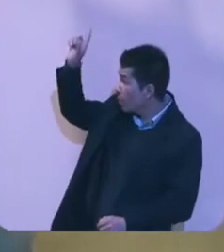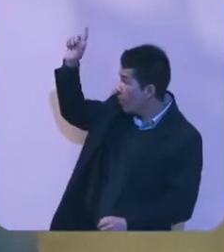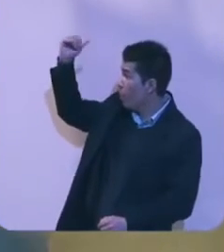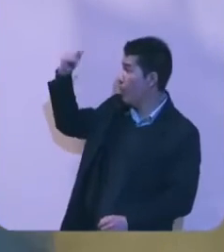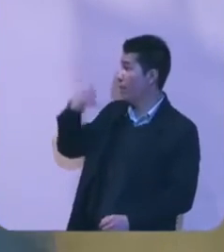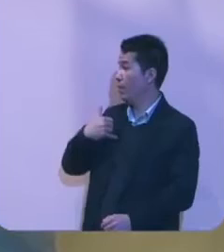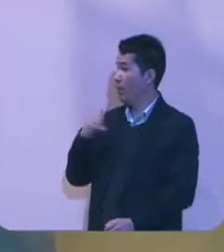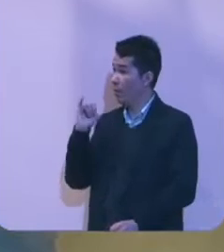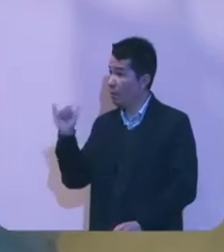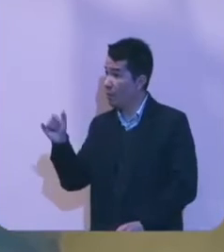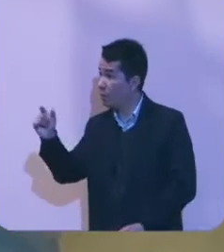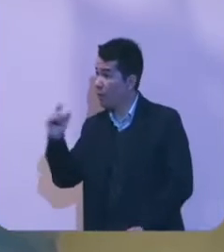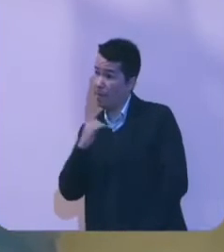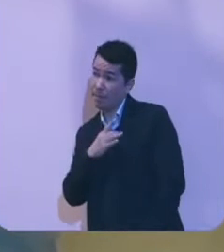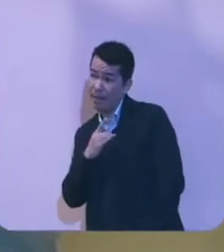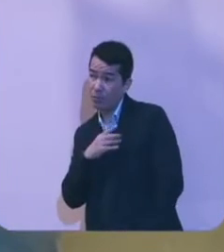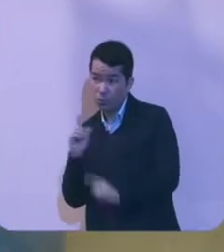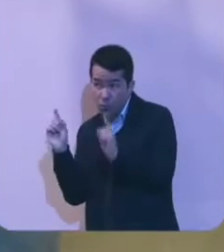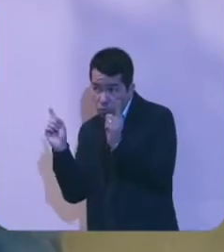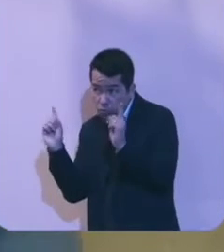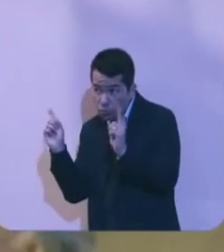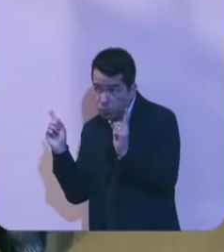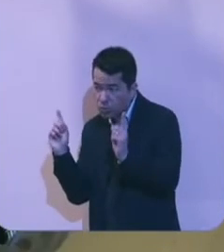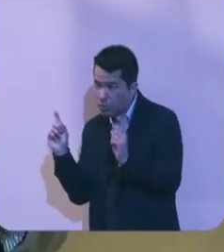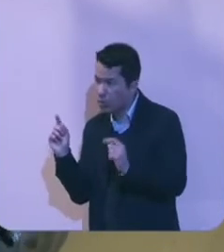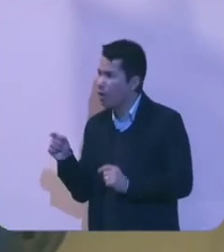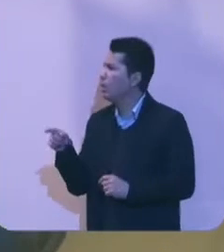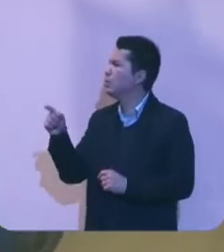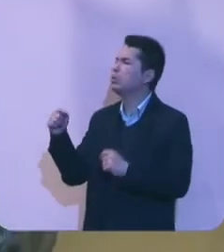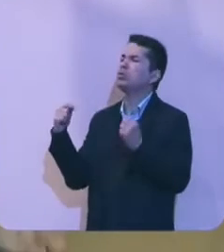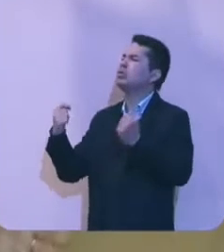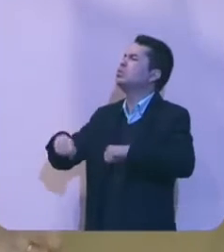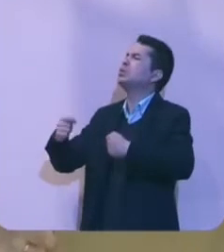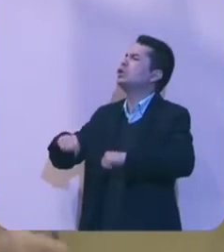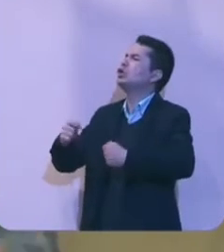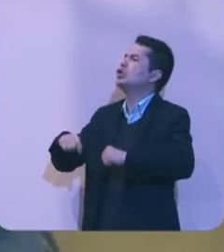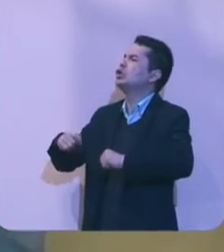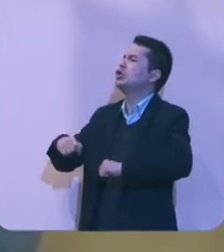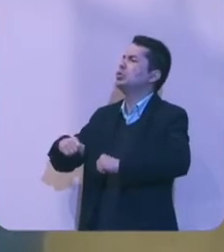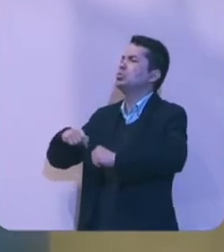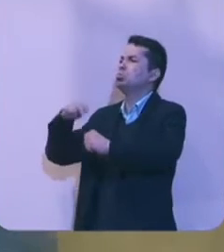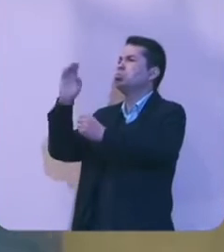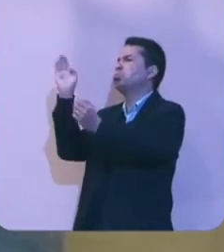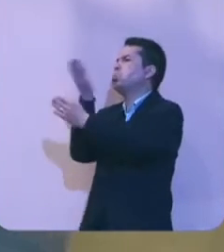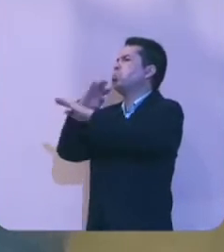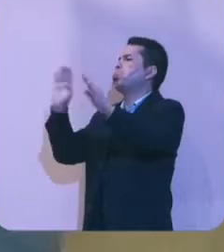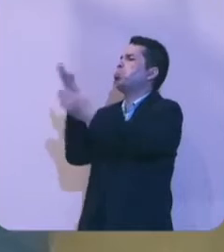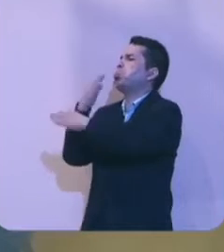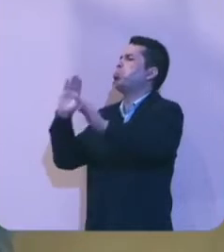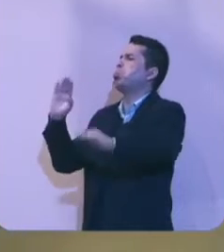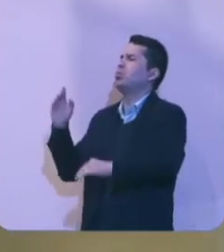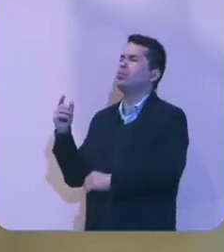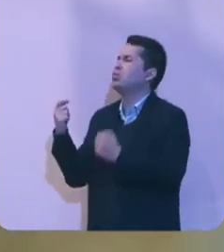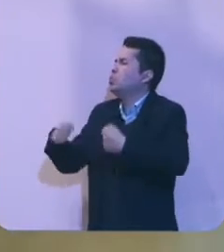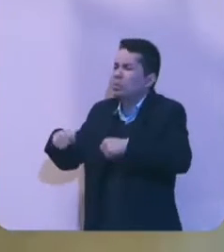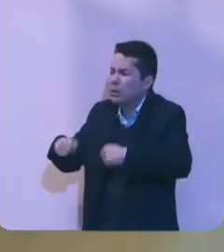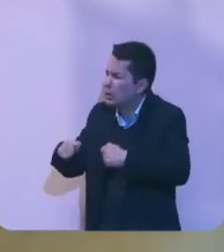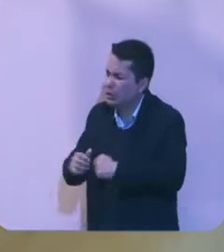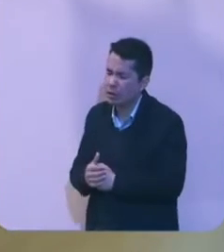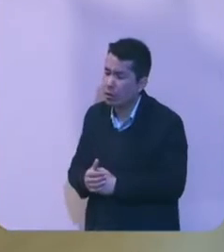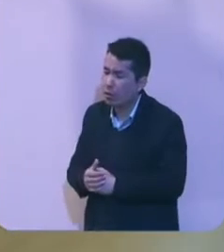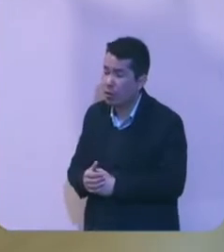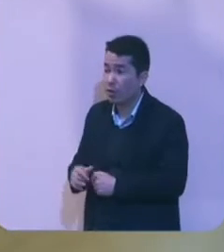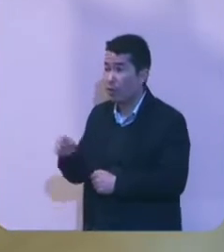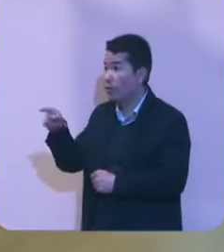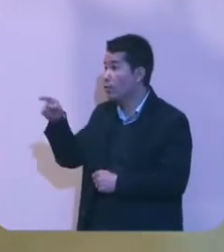ter medo, e que vocês não vão precisar lutar essa batalha, porque vocês